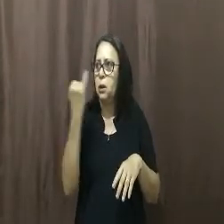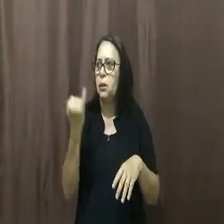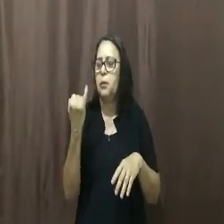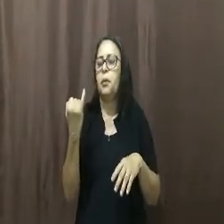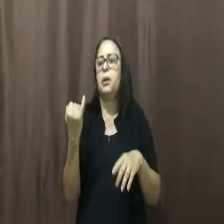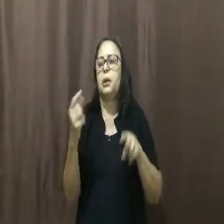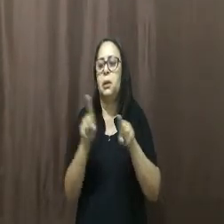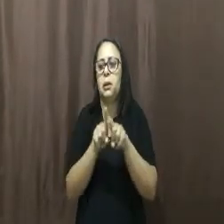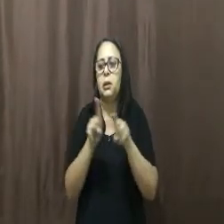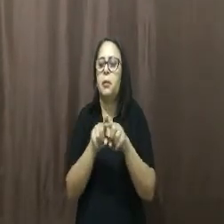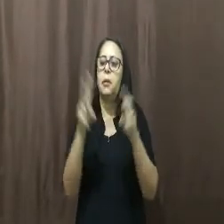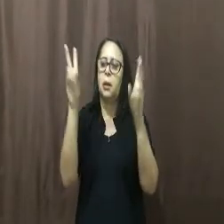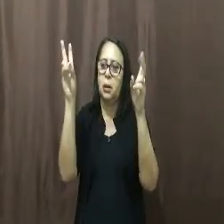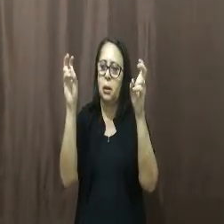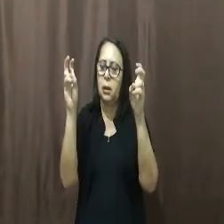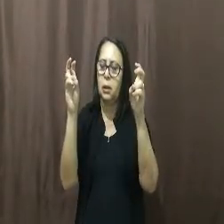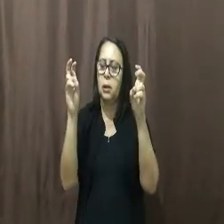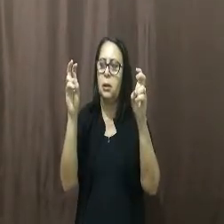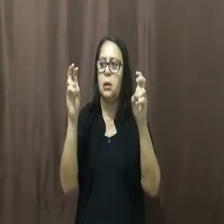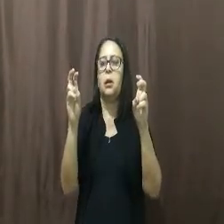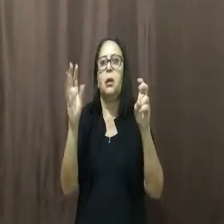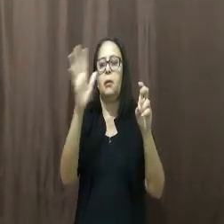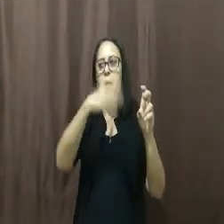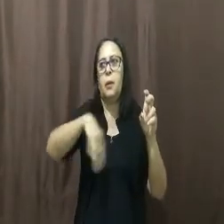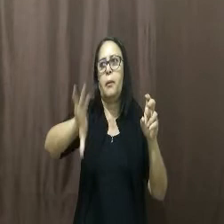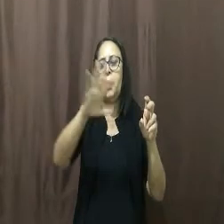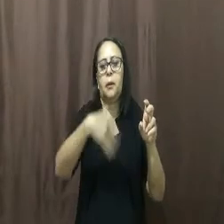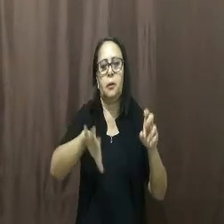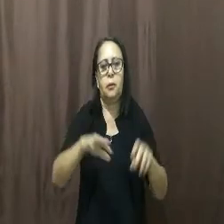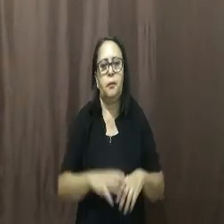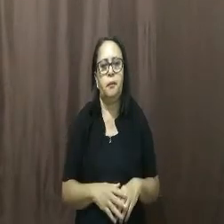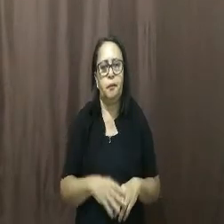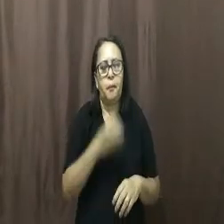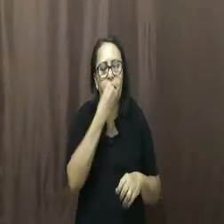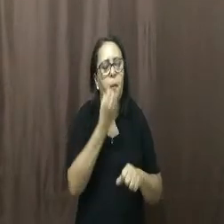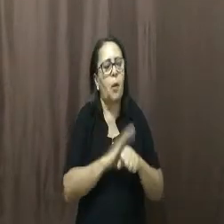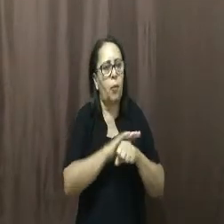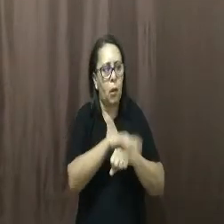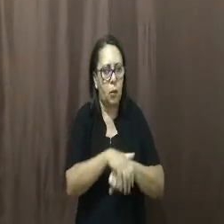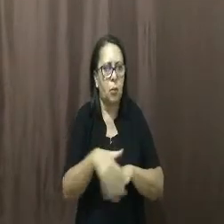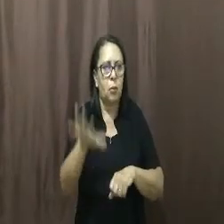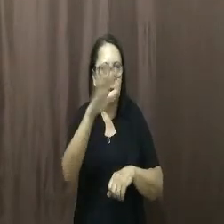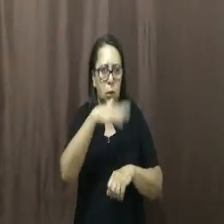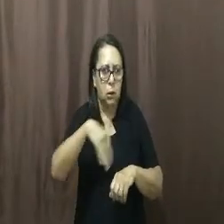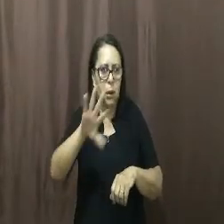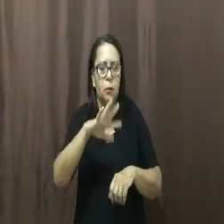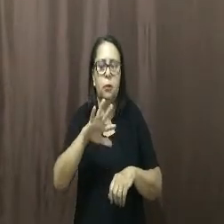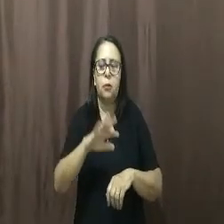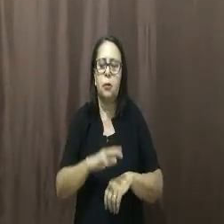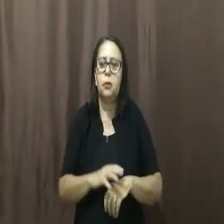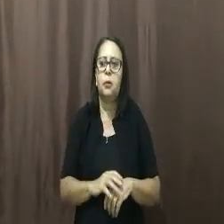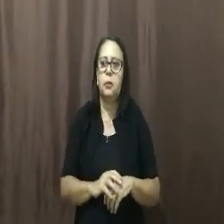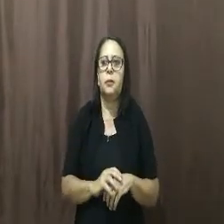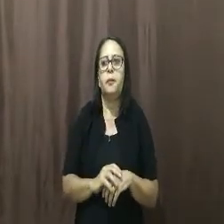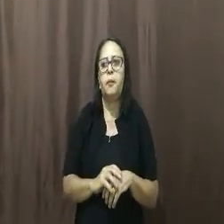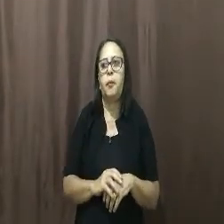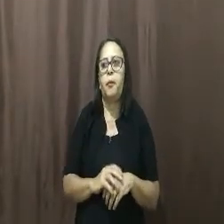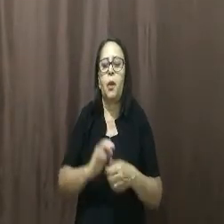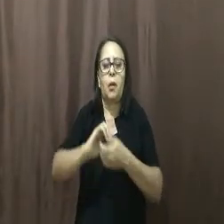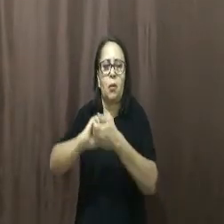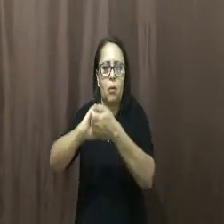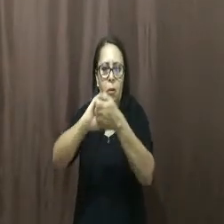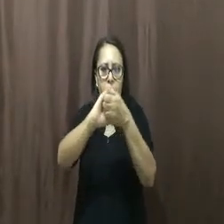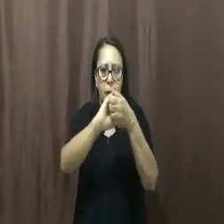sobre a importância desse tema para a comunidade em geral. Boa noite a todas e a